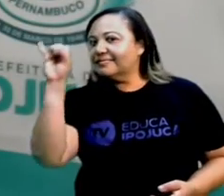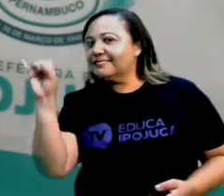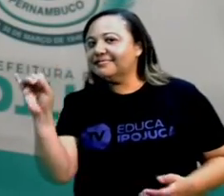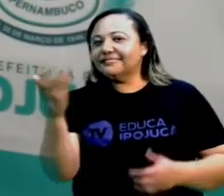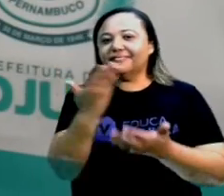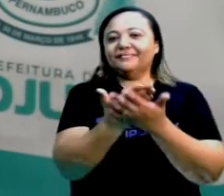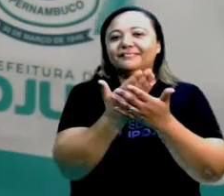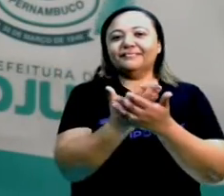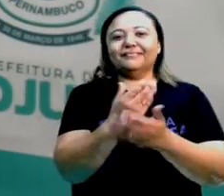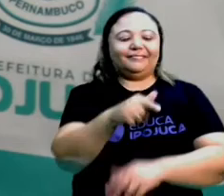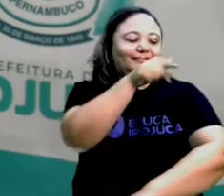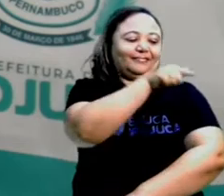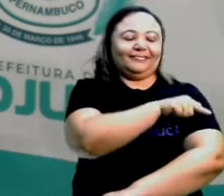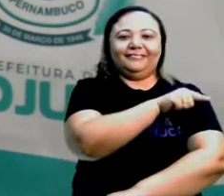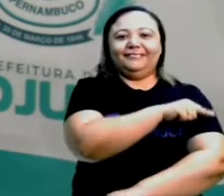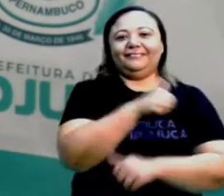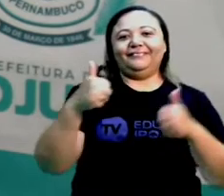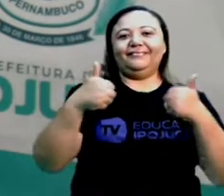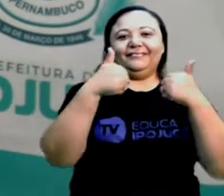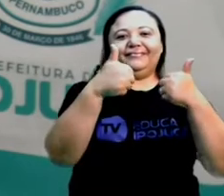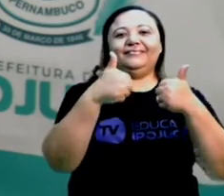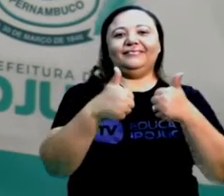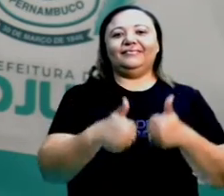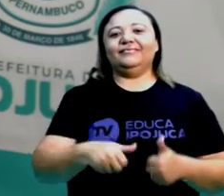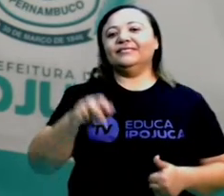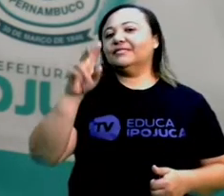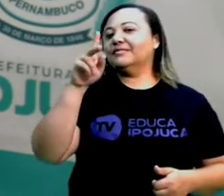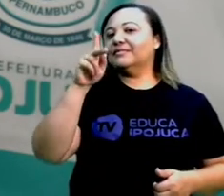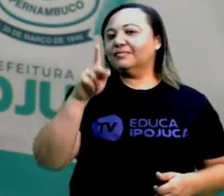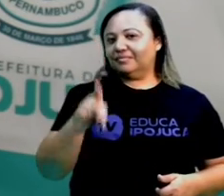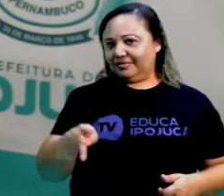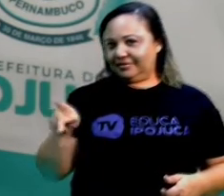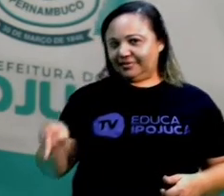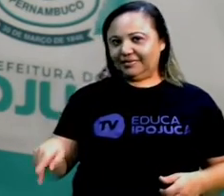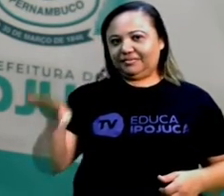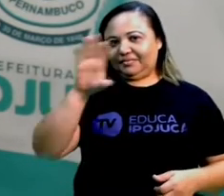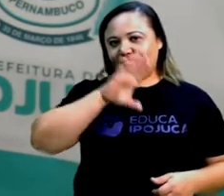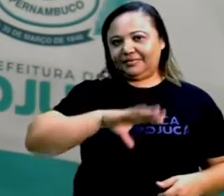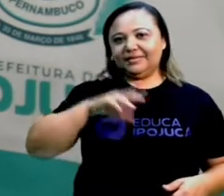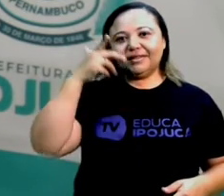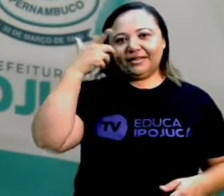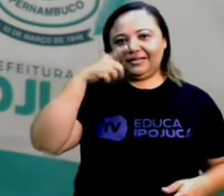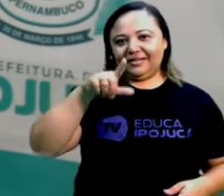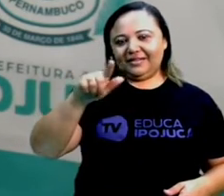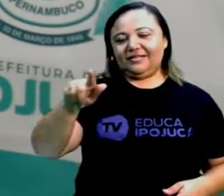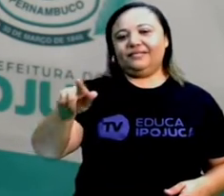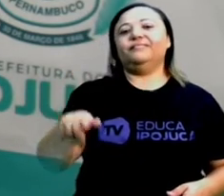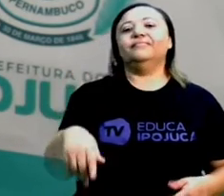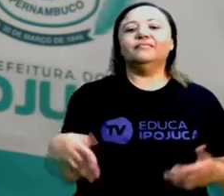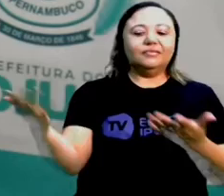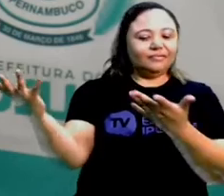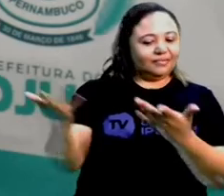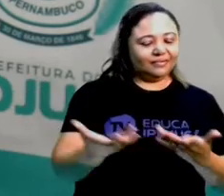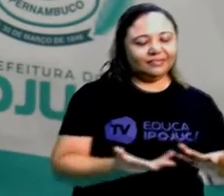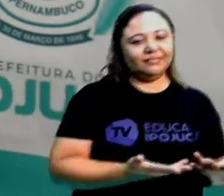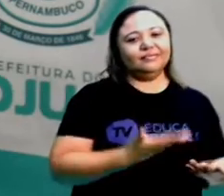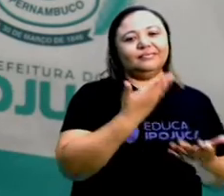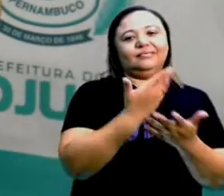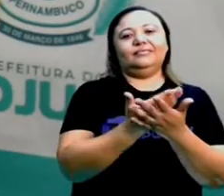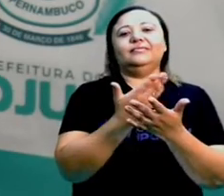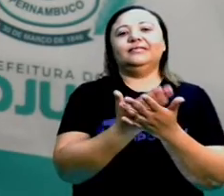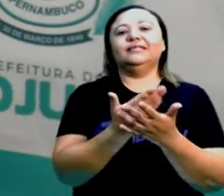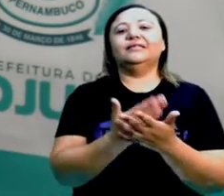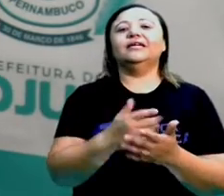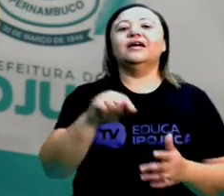Olá, estudantes do sétimo ano, tudo bem? Sou Edvânia Nunes, professora de Língua Portuguesa. Sejam bem-vindos para mais uma